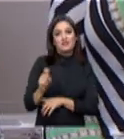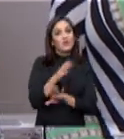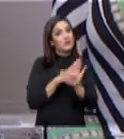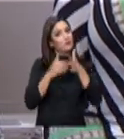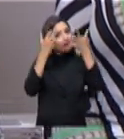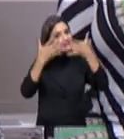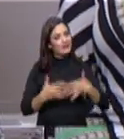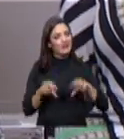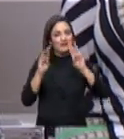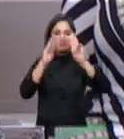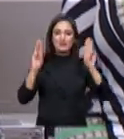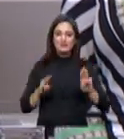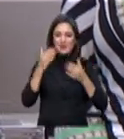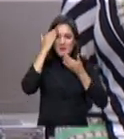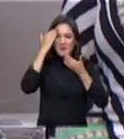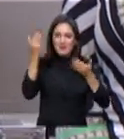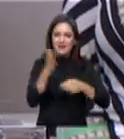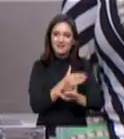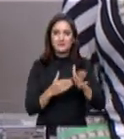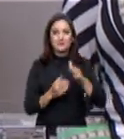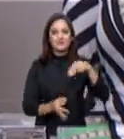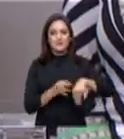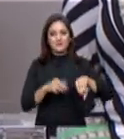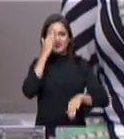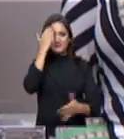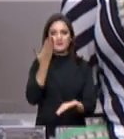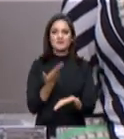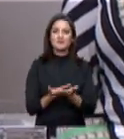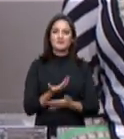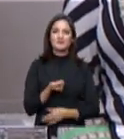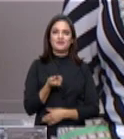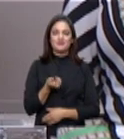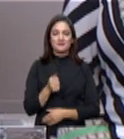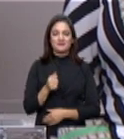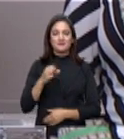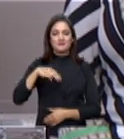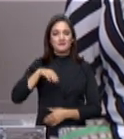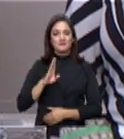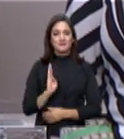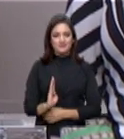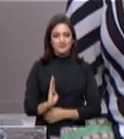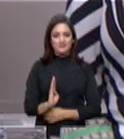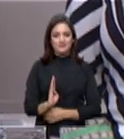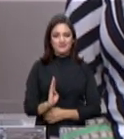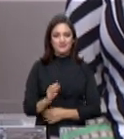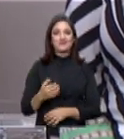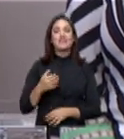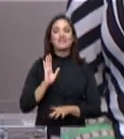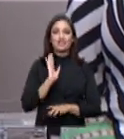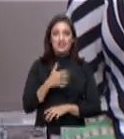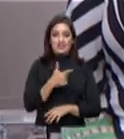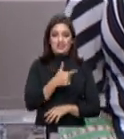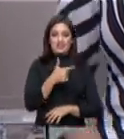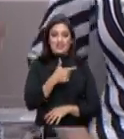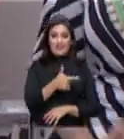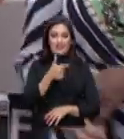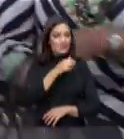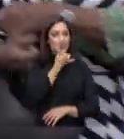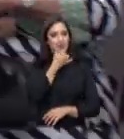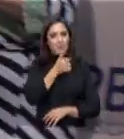uma vez a todos os ministros e a confiança depositada na entidade AMB, que tem 72 anos de história. Muito